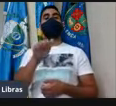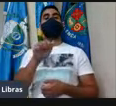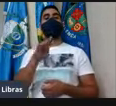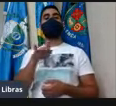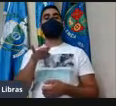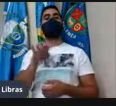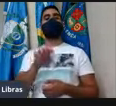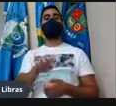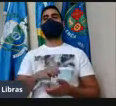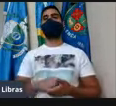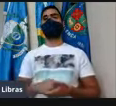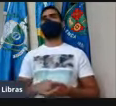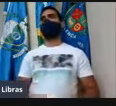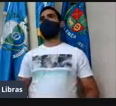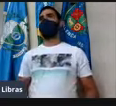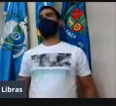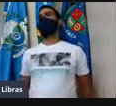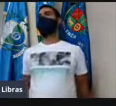Fabiane.